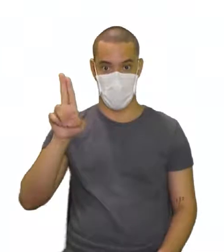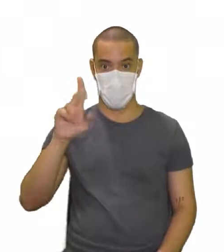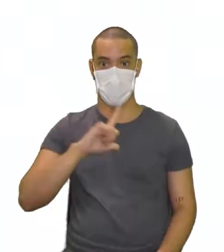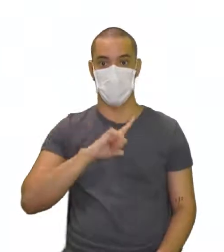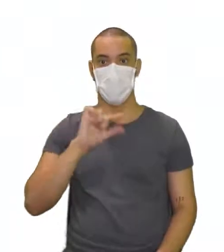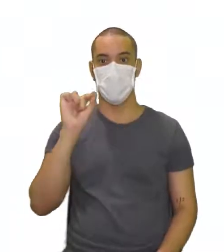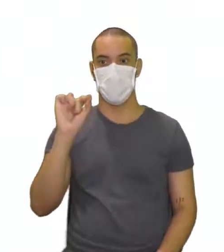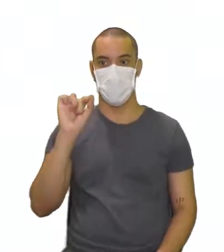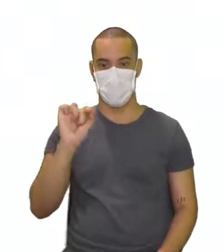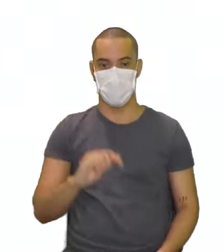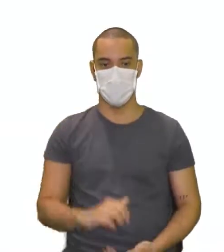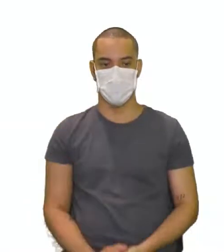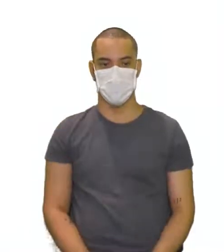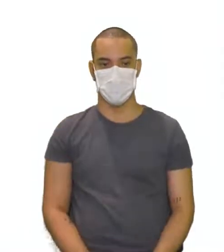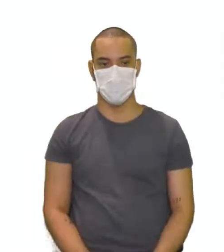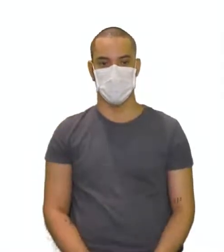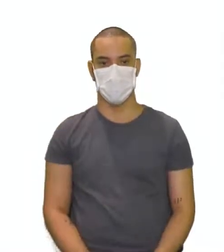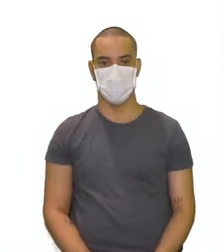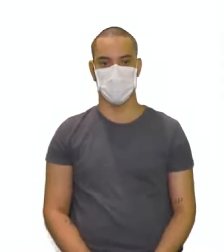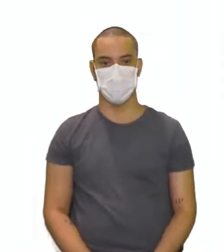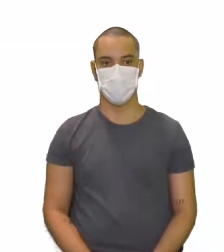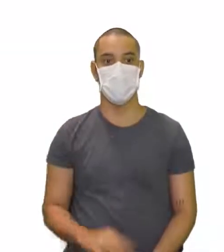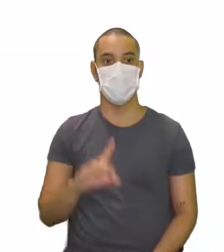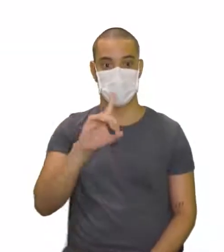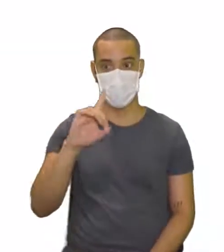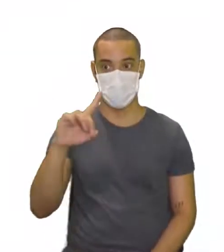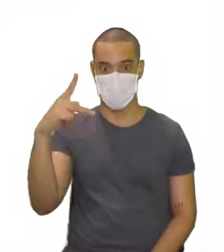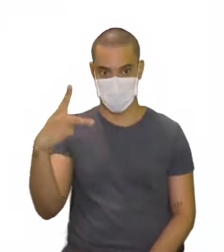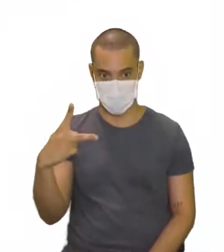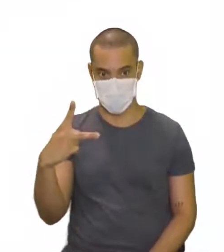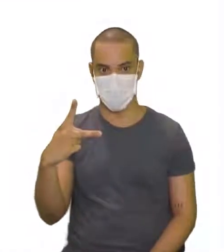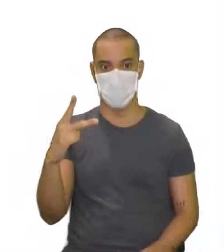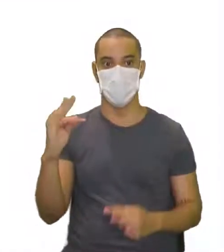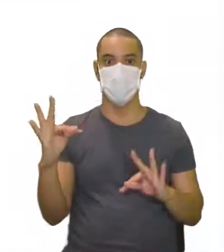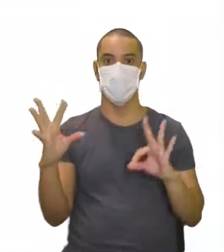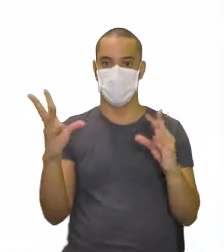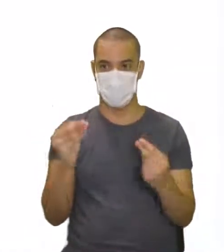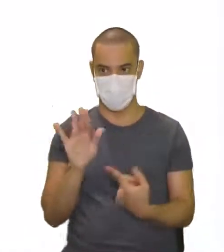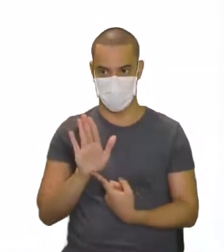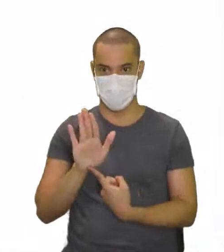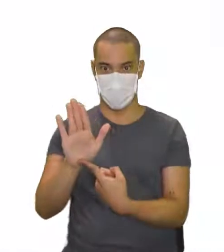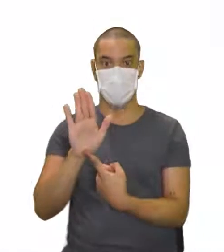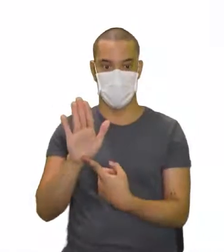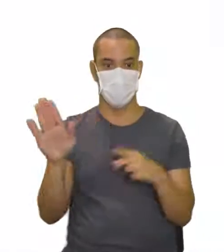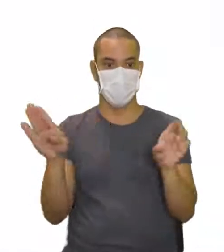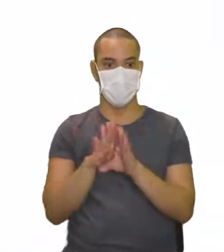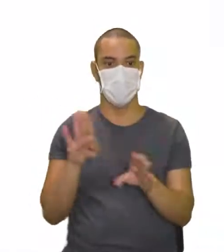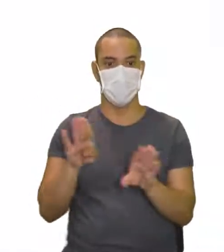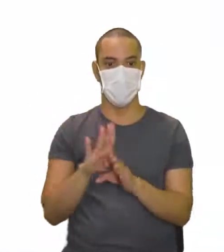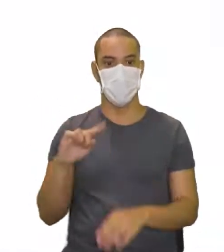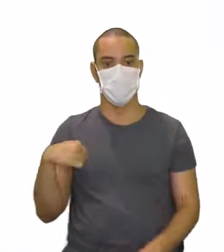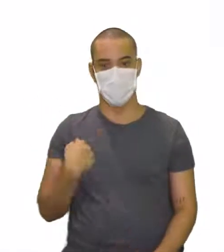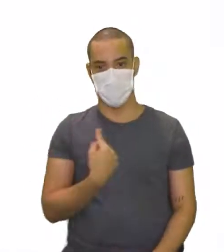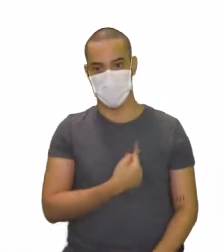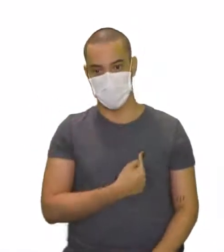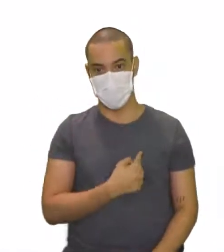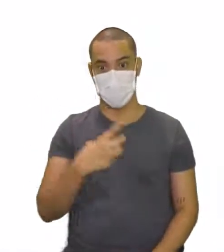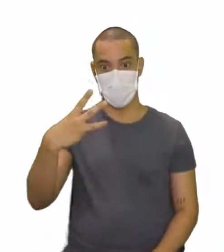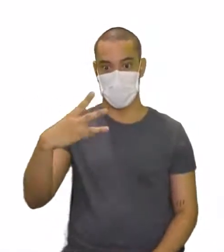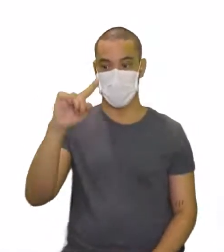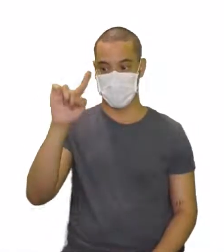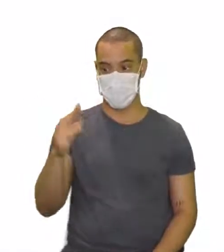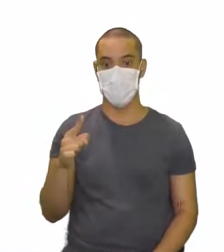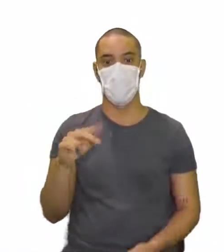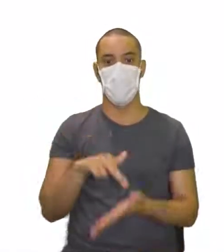é ali, no caso, a DDP total oferecida pelo gerador, o nosso Epson linha é a